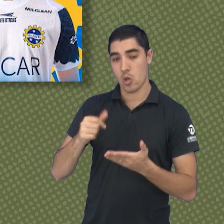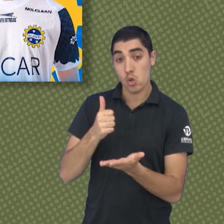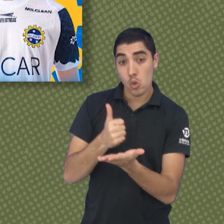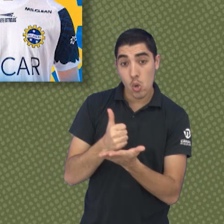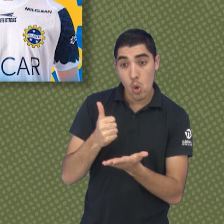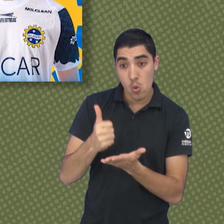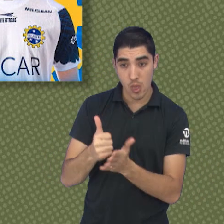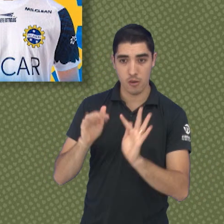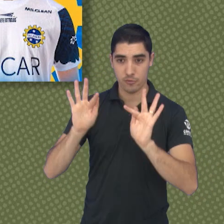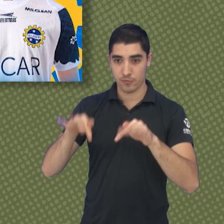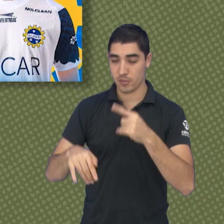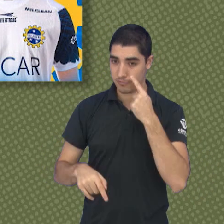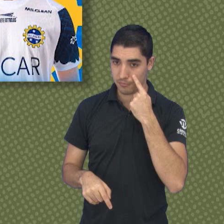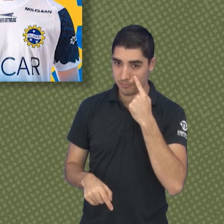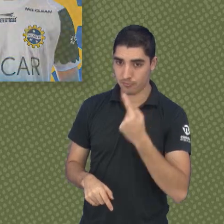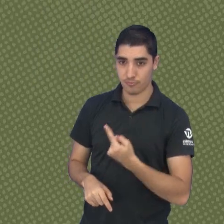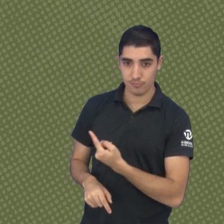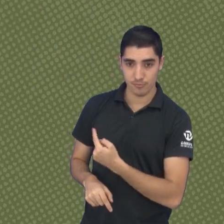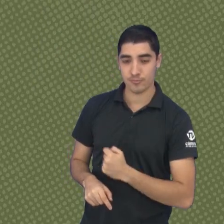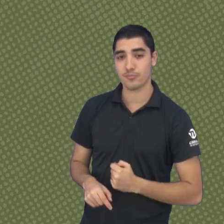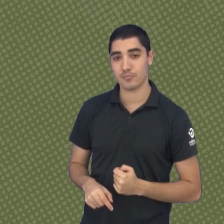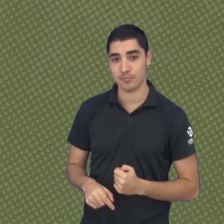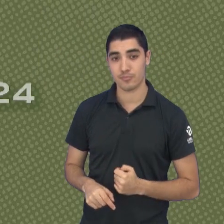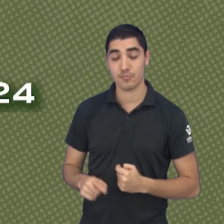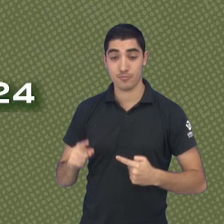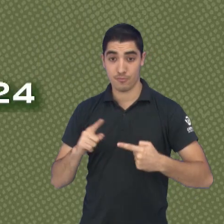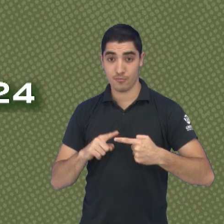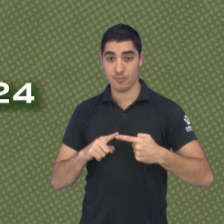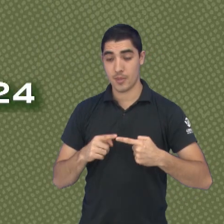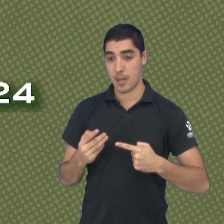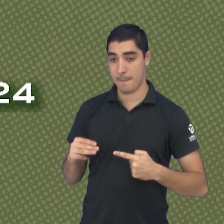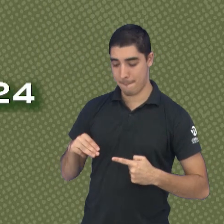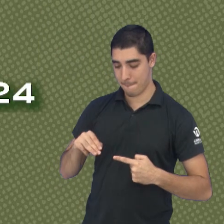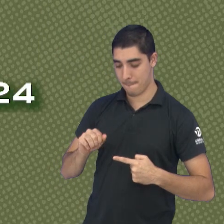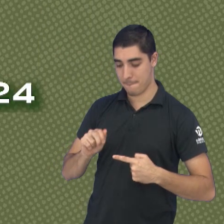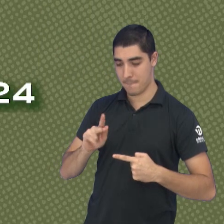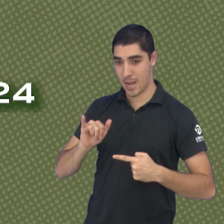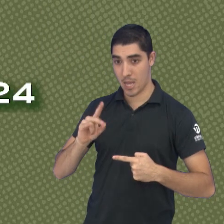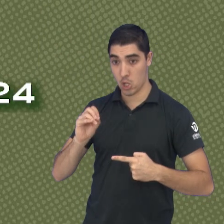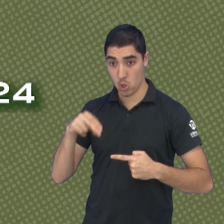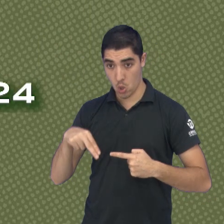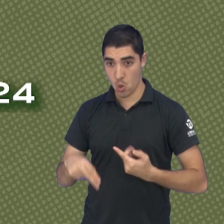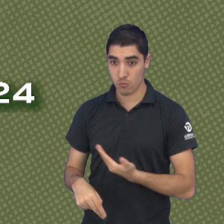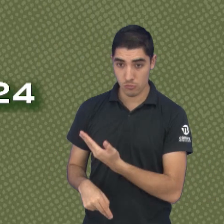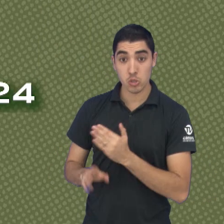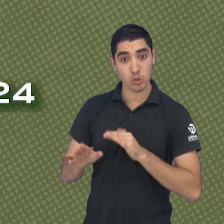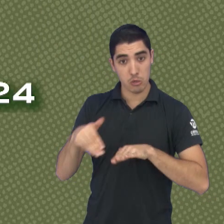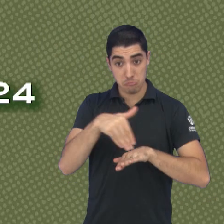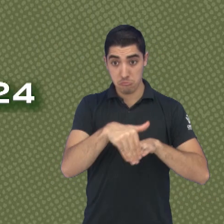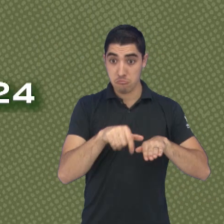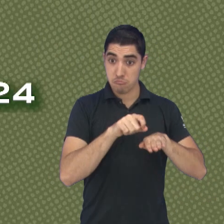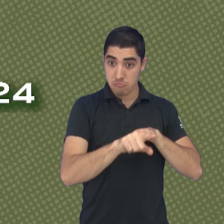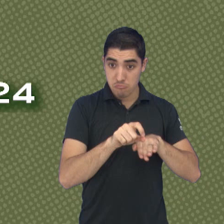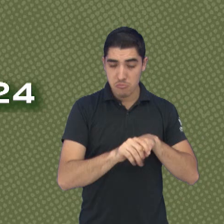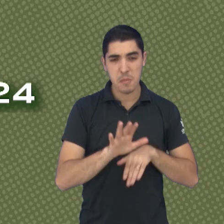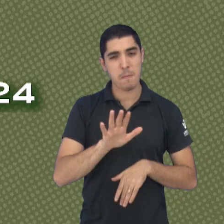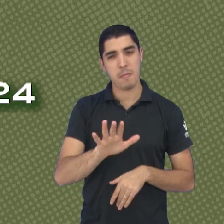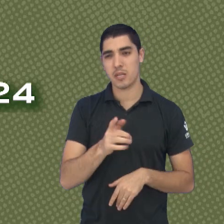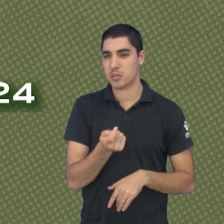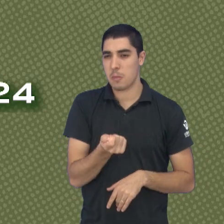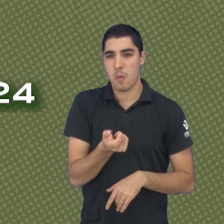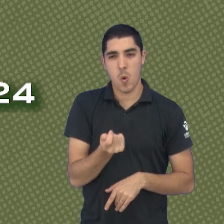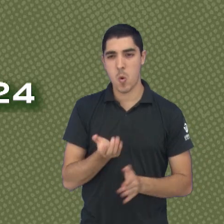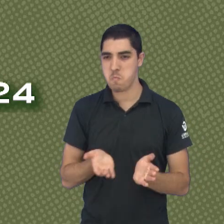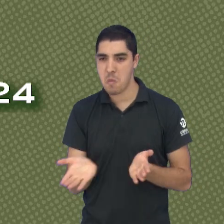a segunda fase da Série 2. O atacante Maico Aquino atuou como centroavante, mas pouco